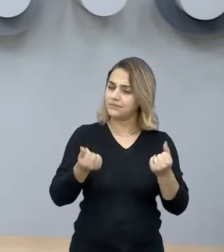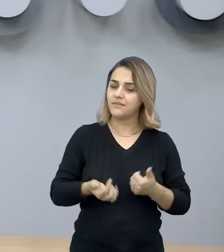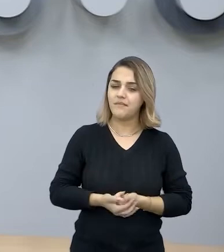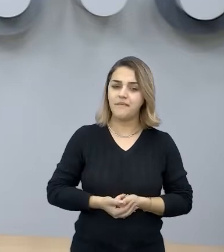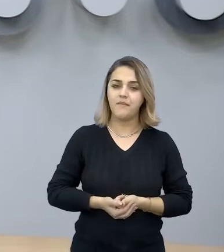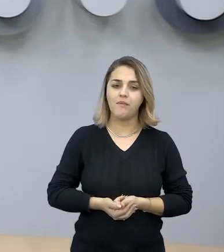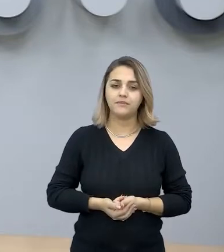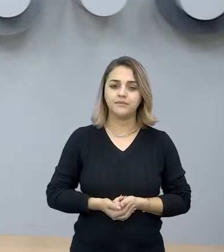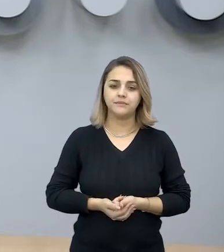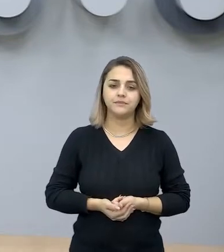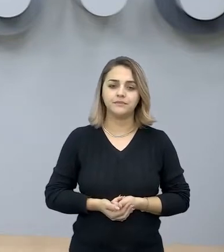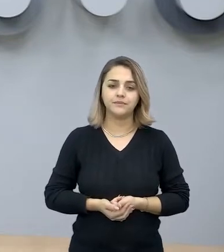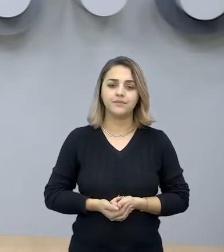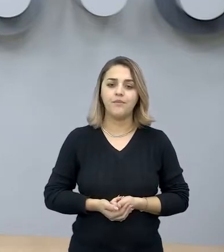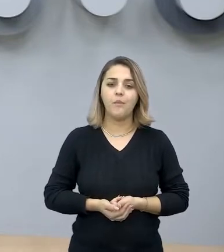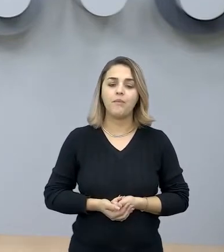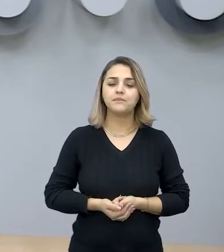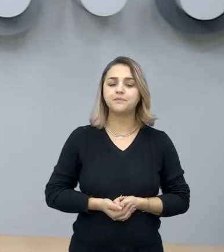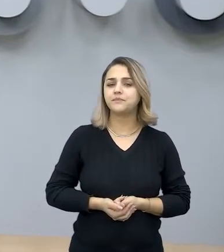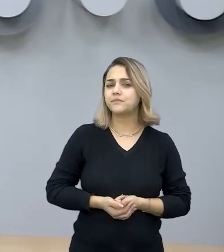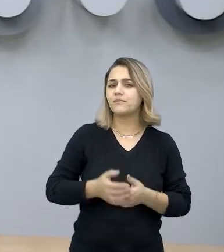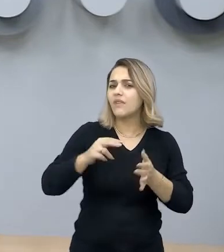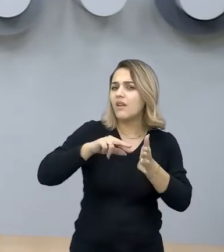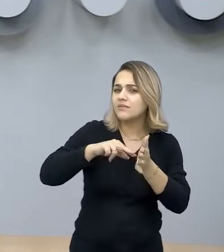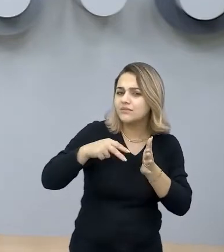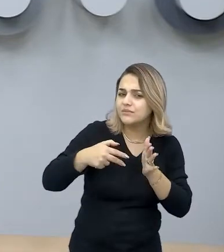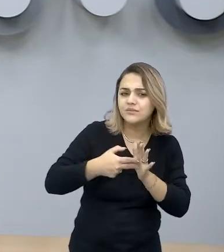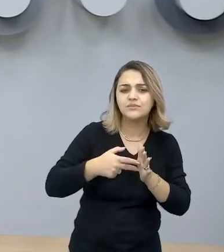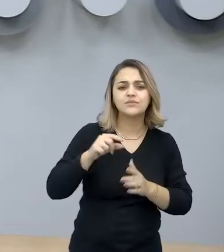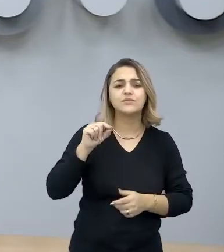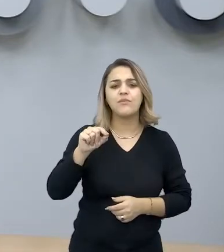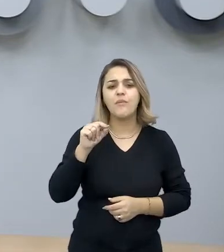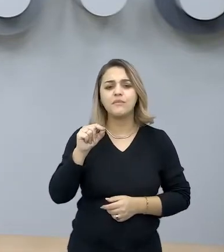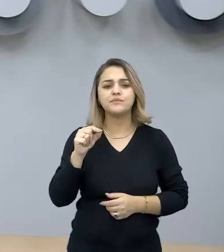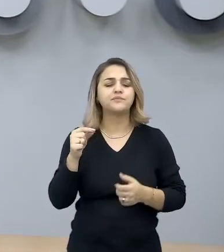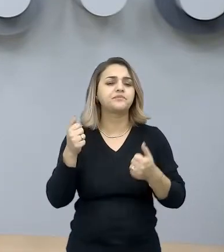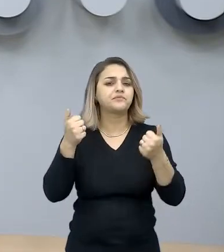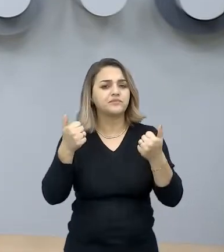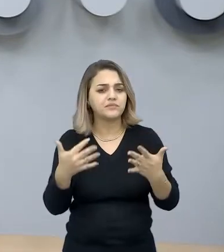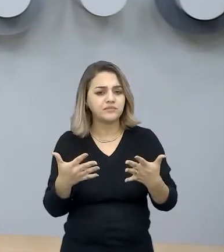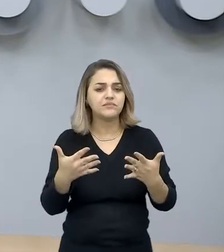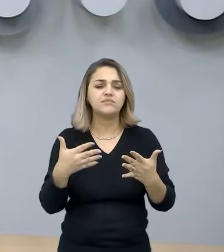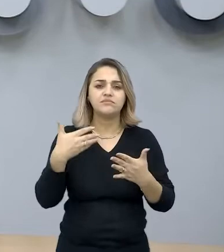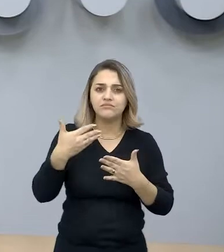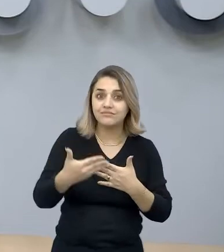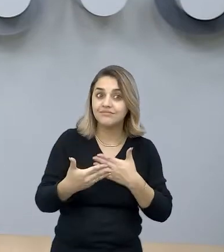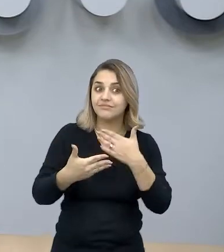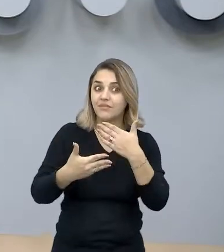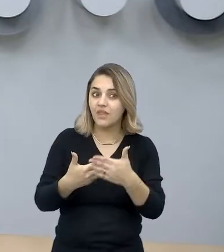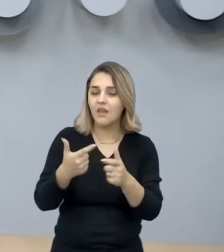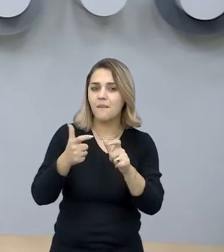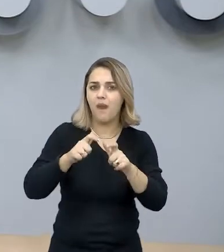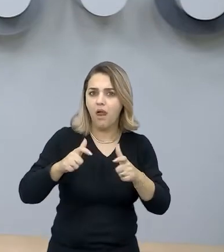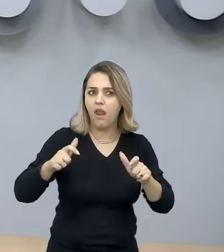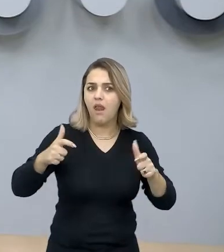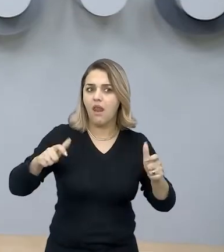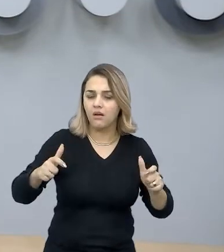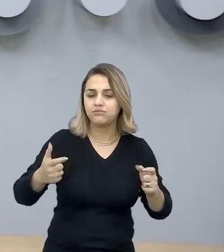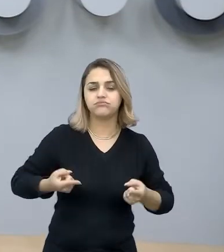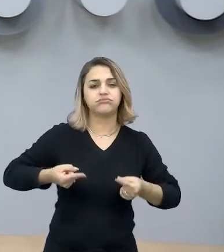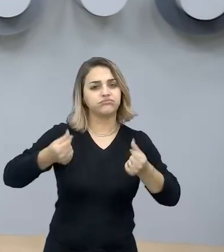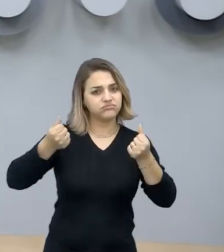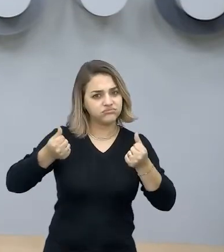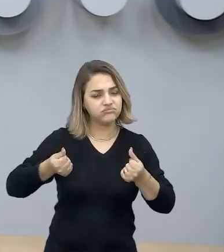E o que será que significa, pessoal, a gente falar que cada vez mais a nossa economia vai